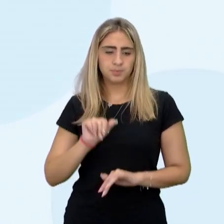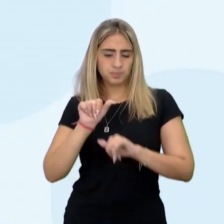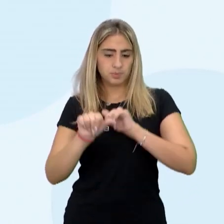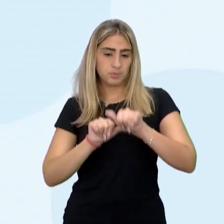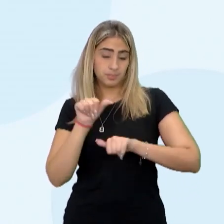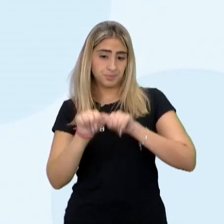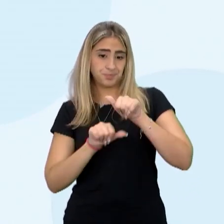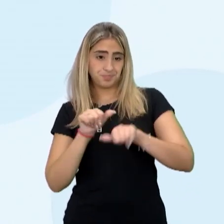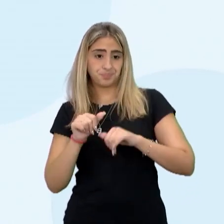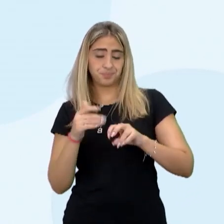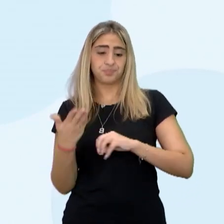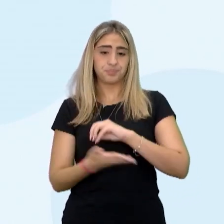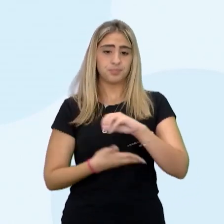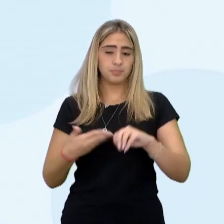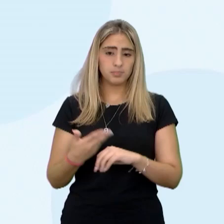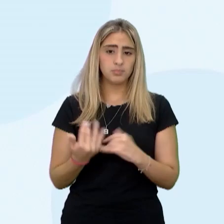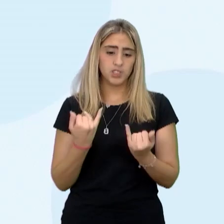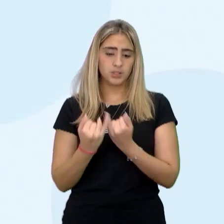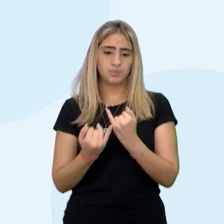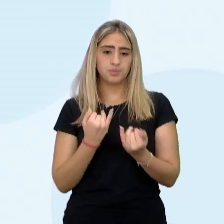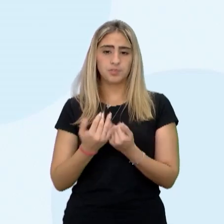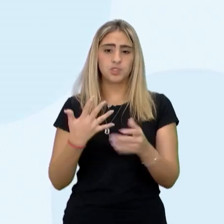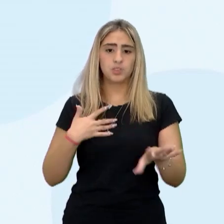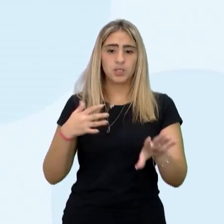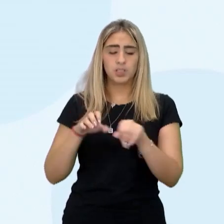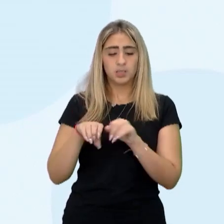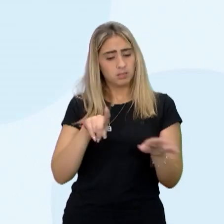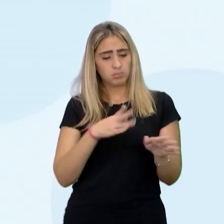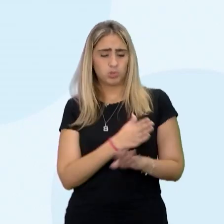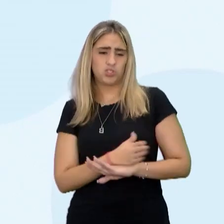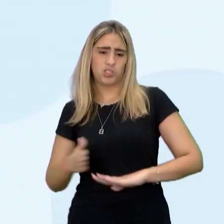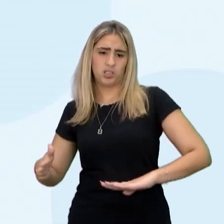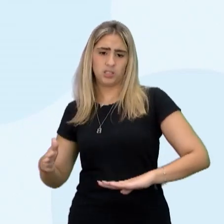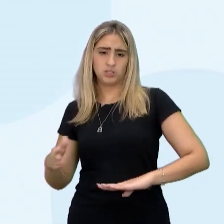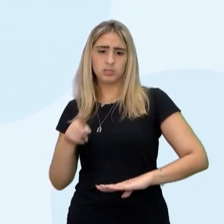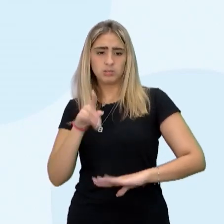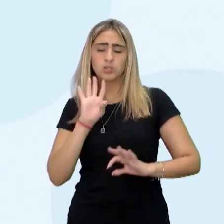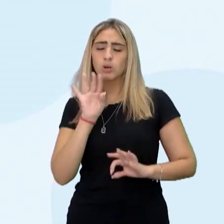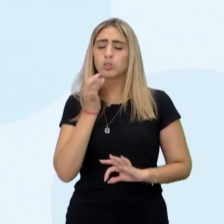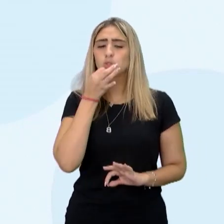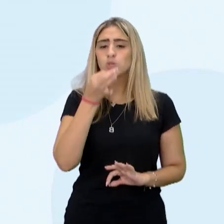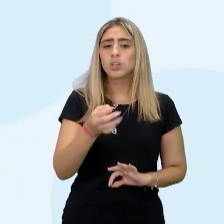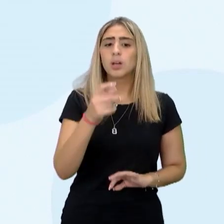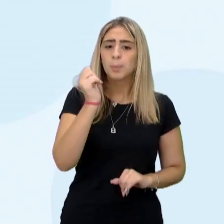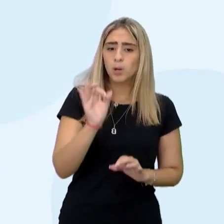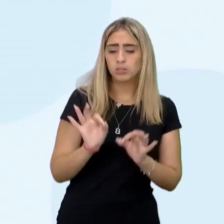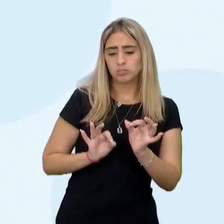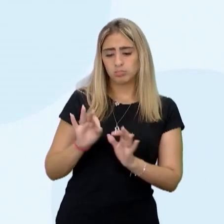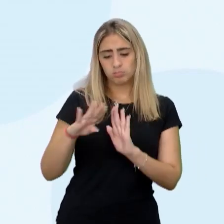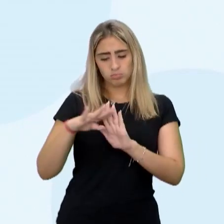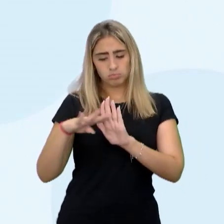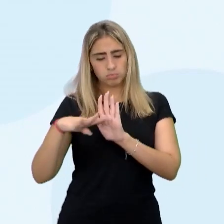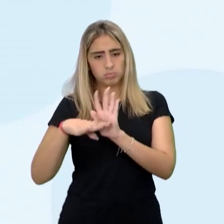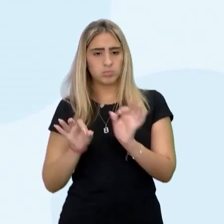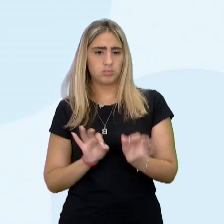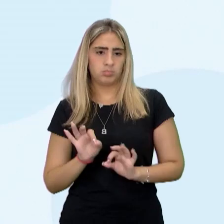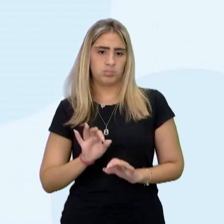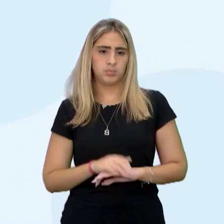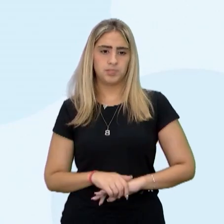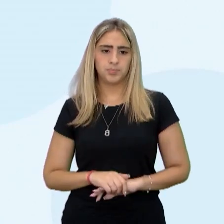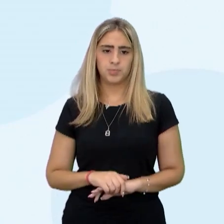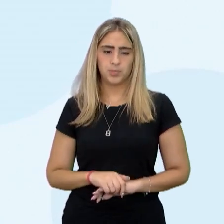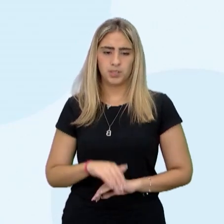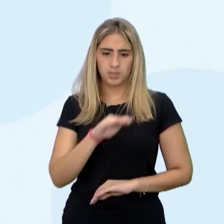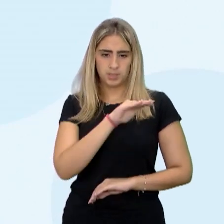base comum, né, com os itinerários formativos e assim por diante. São só sugestões do que pode ser alinhado nesse sentido horizontal, tá